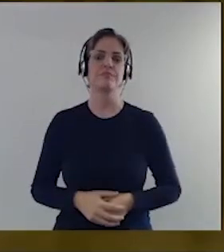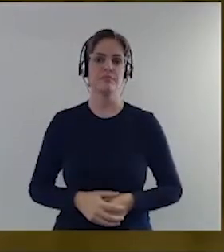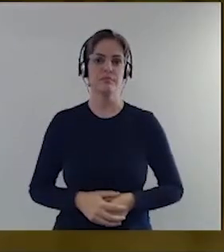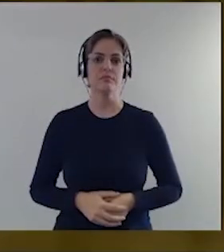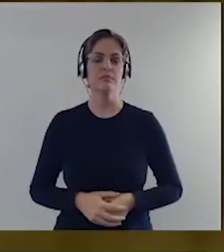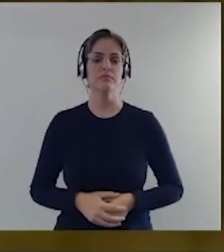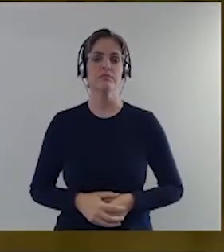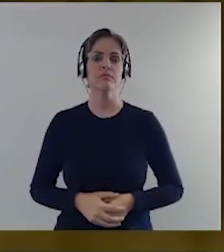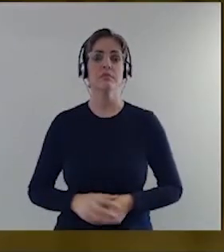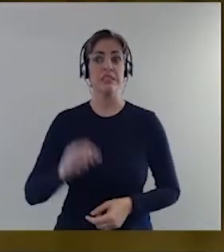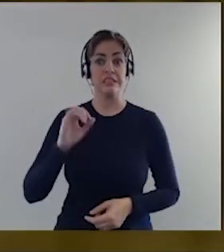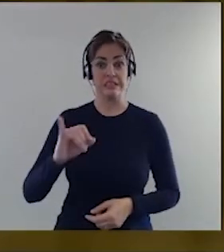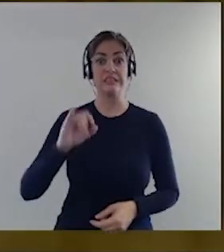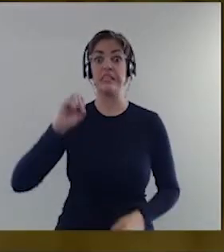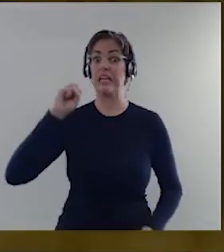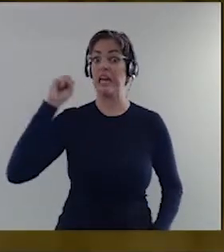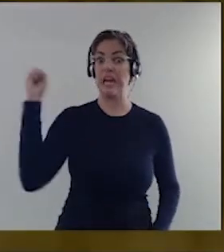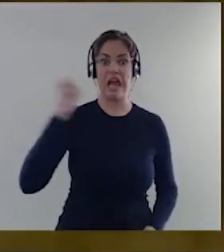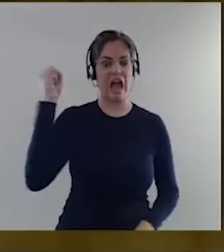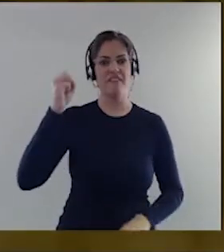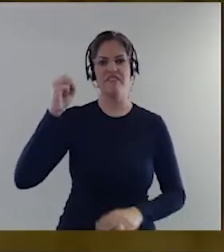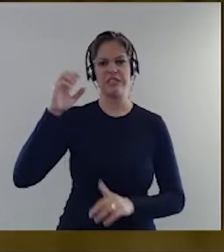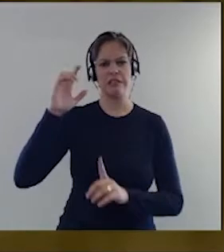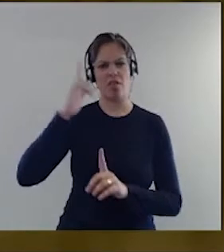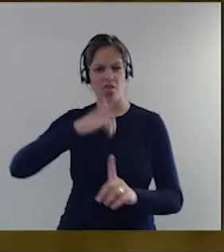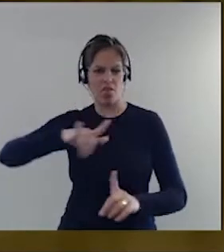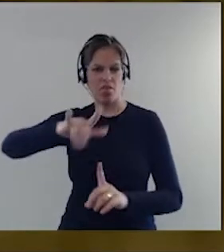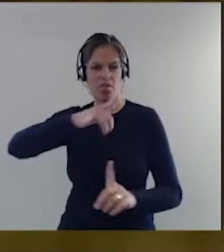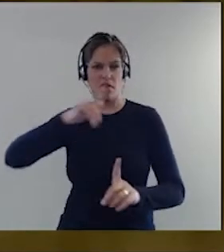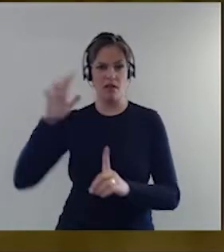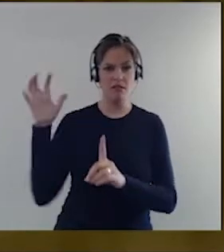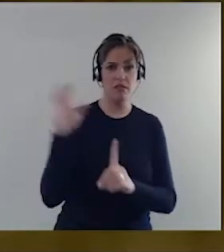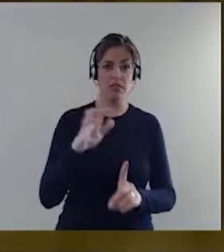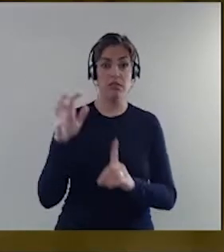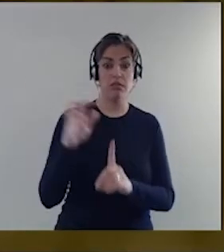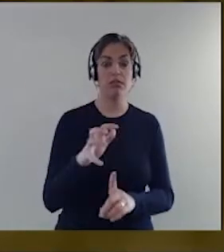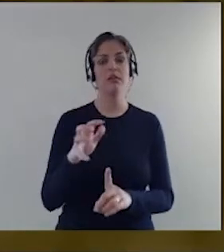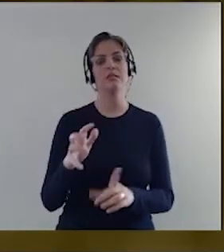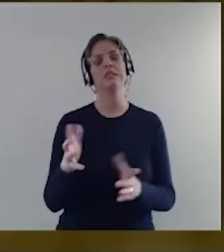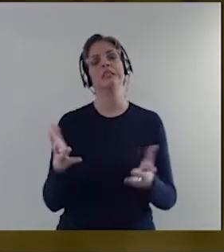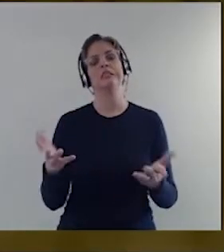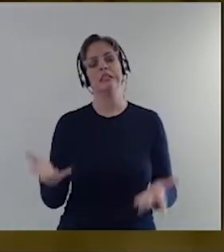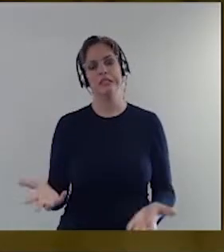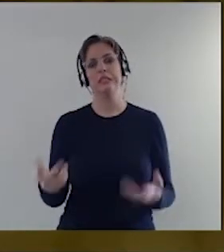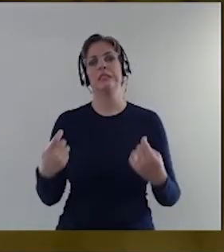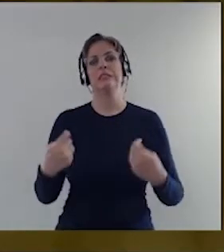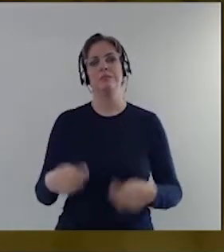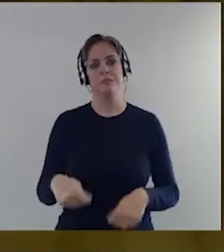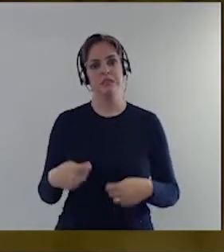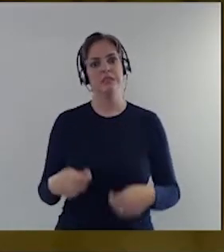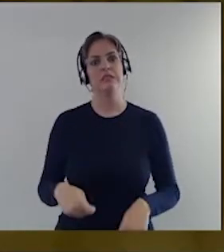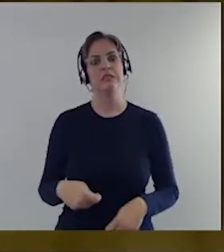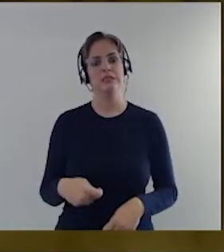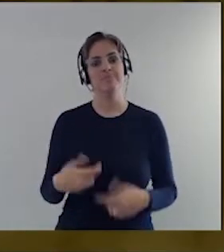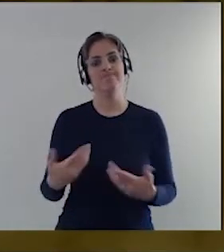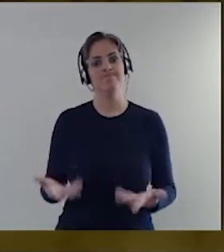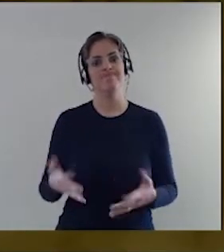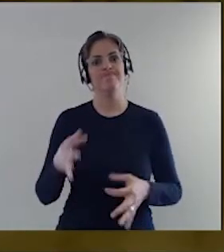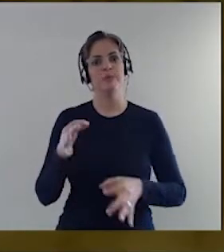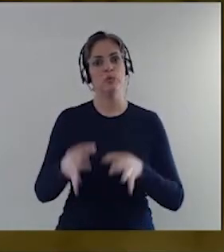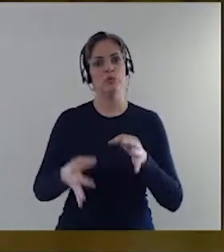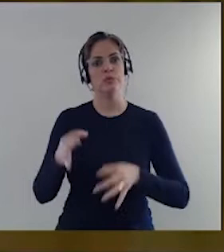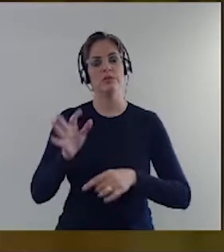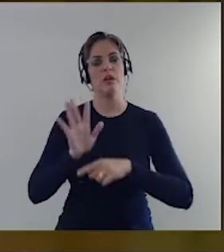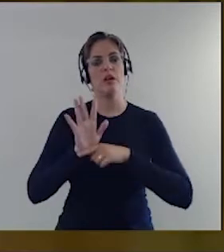mais graves os atos de alienação parental, então, esses passam a ter que ser discutidos no